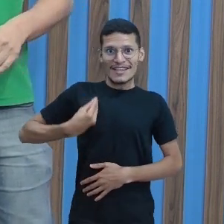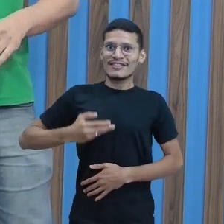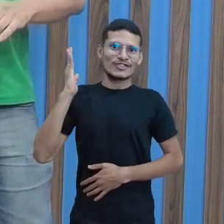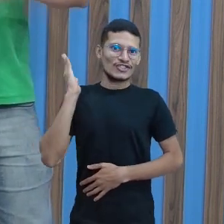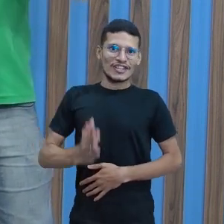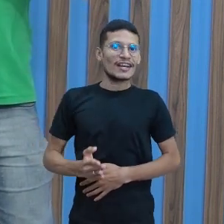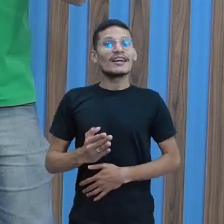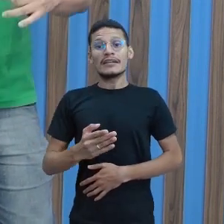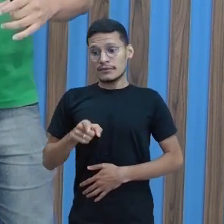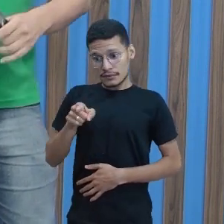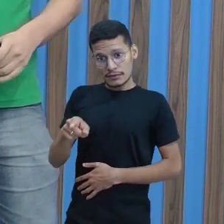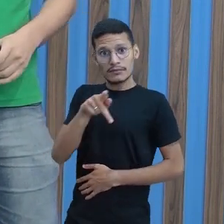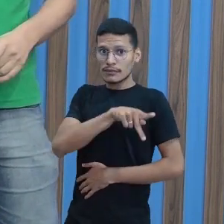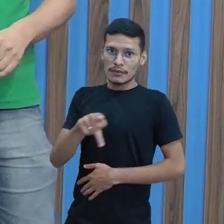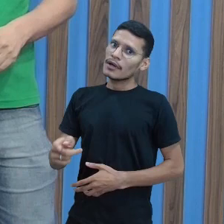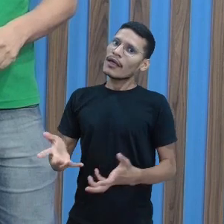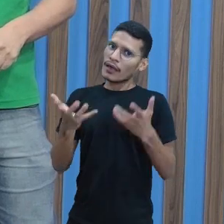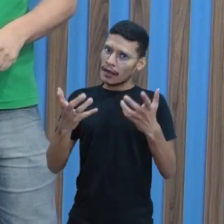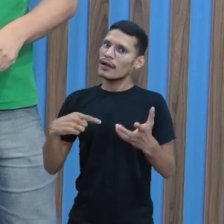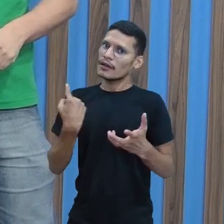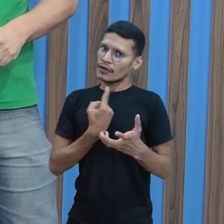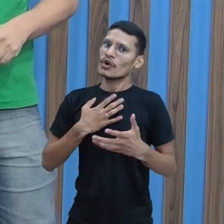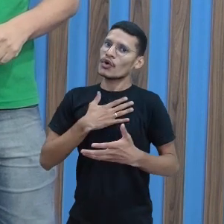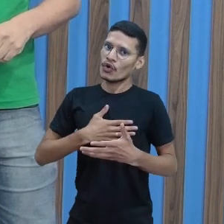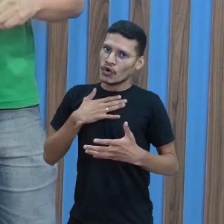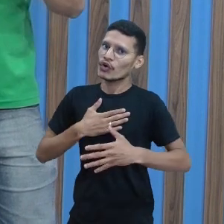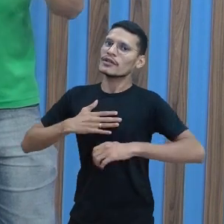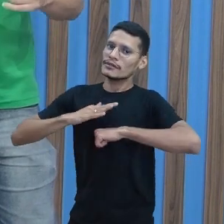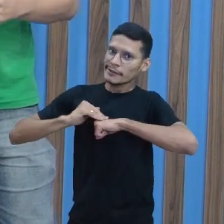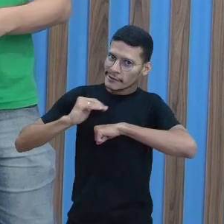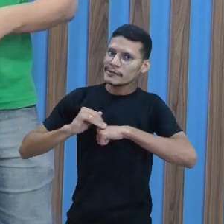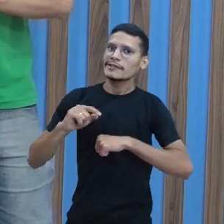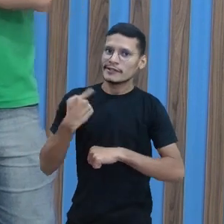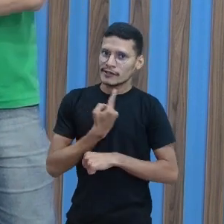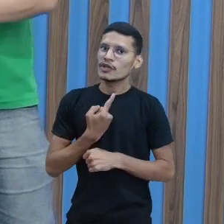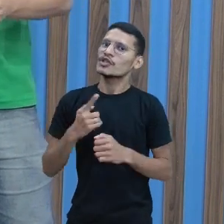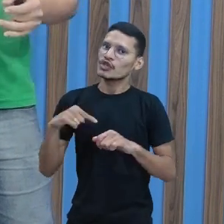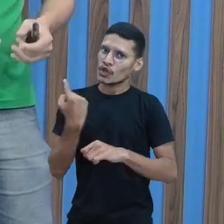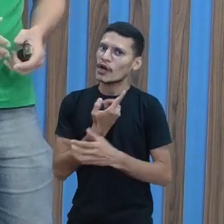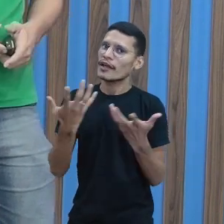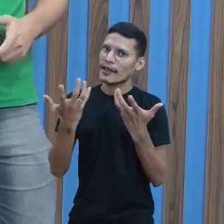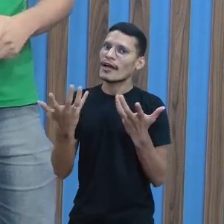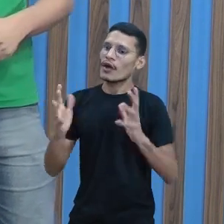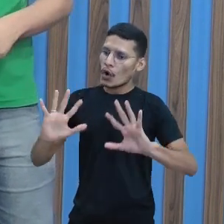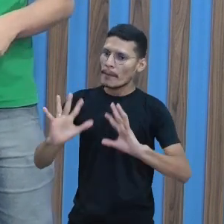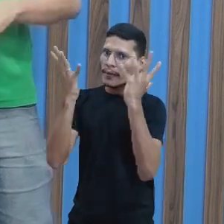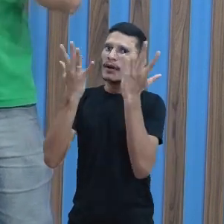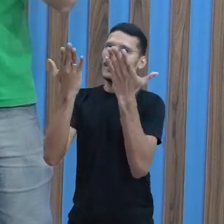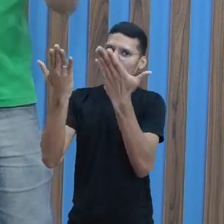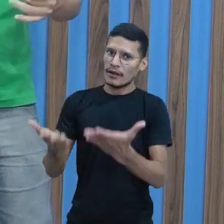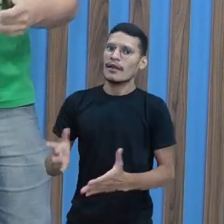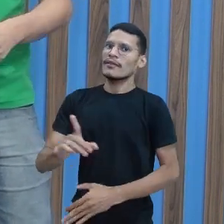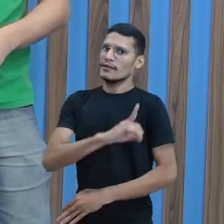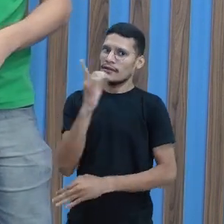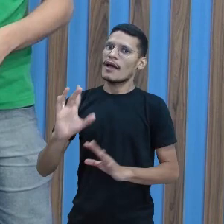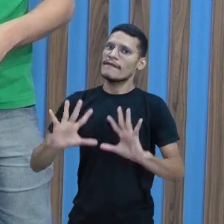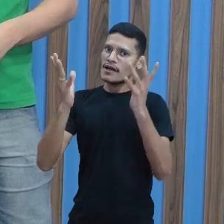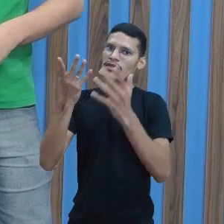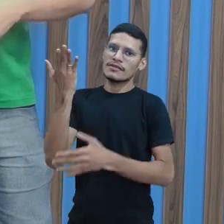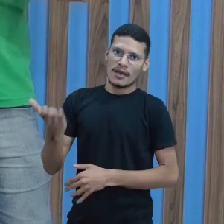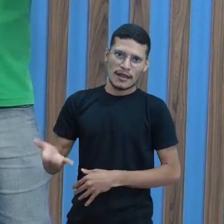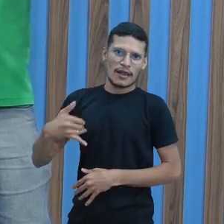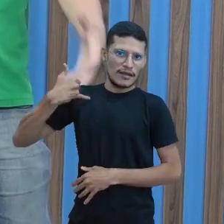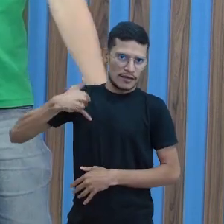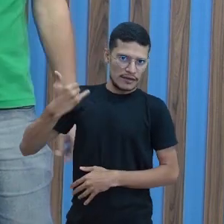professora Camille é uma pessoa muito querida aqui entre nós, né? Então a gente faz a maior questão de homenageá-la nesse dia tão bacana, nesse dia do aniversário dela